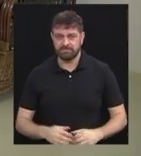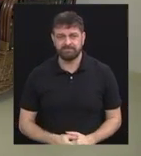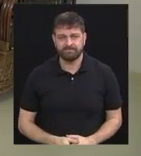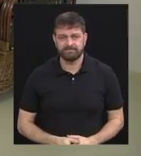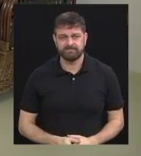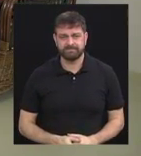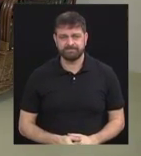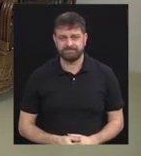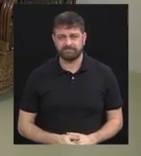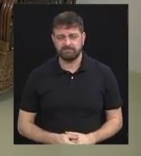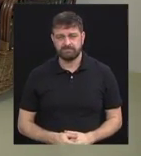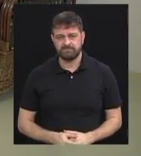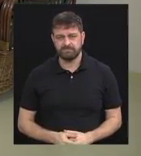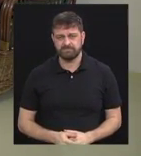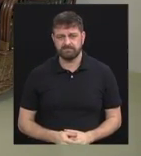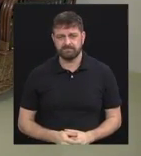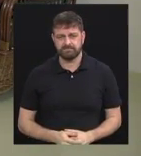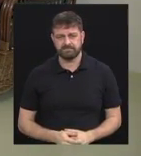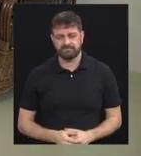nós